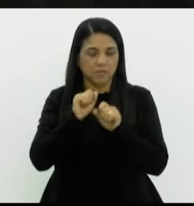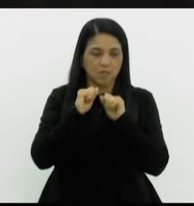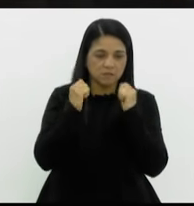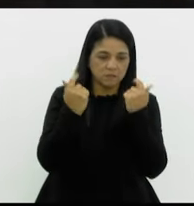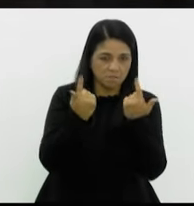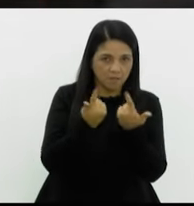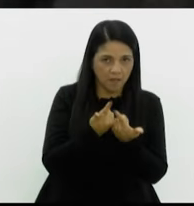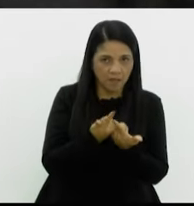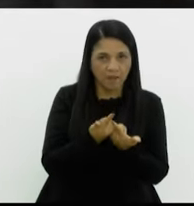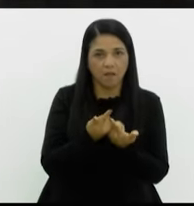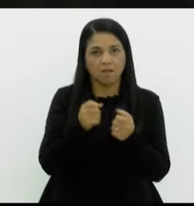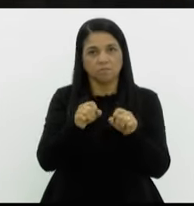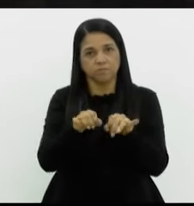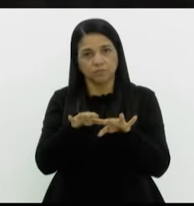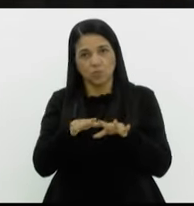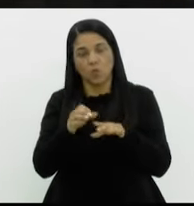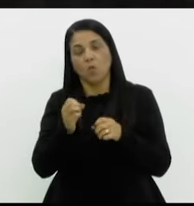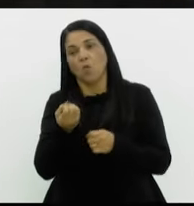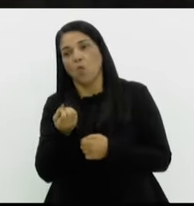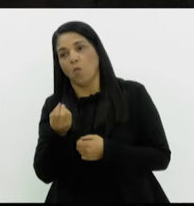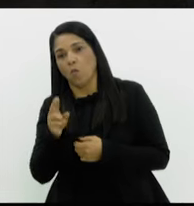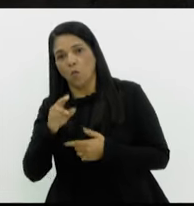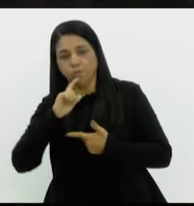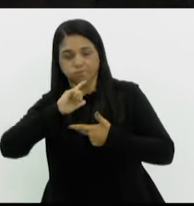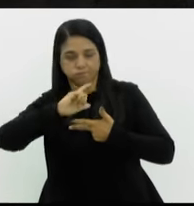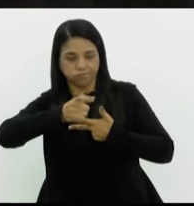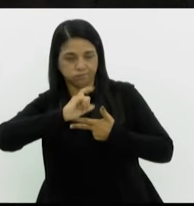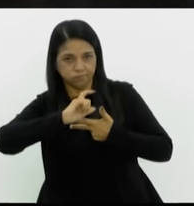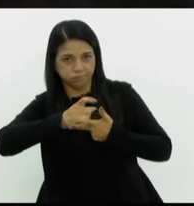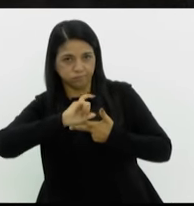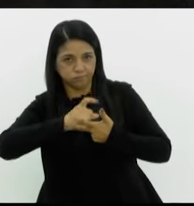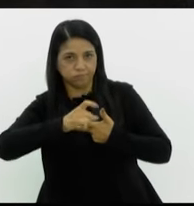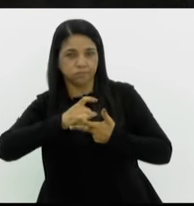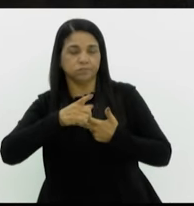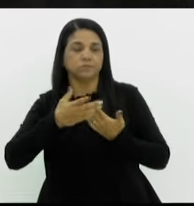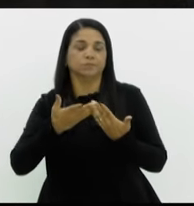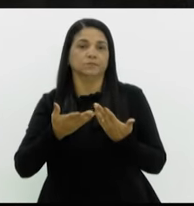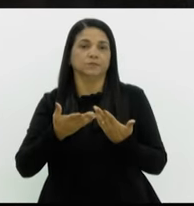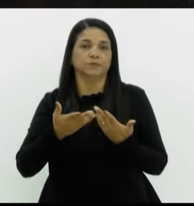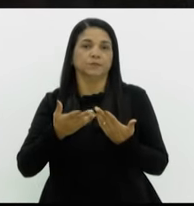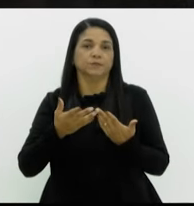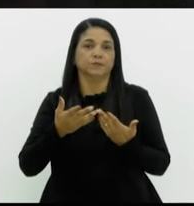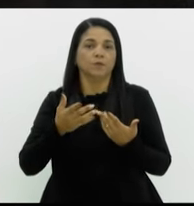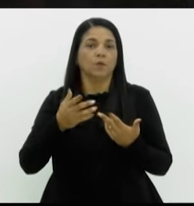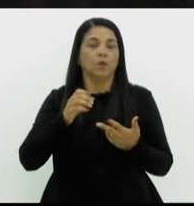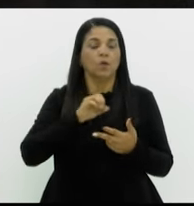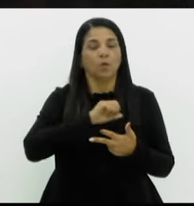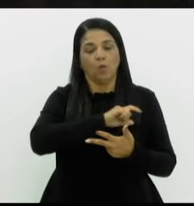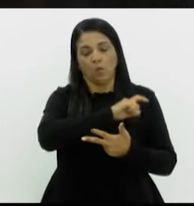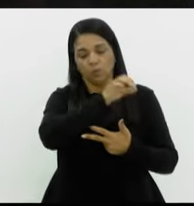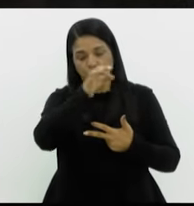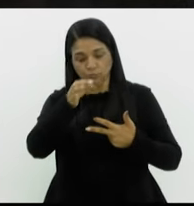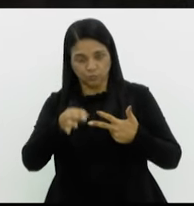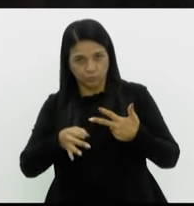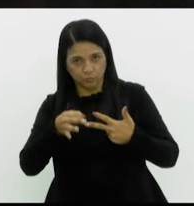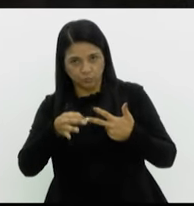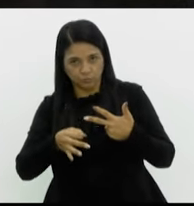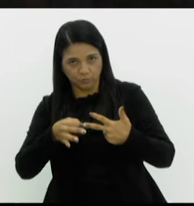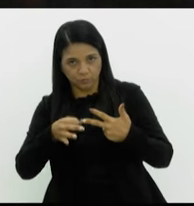Legislativa, quer seja do Poder Executivo, quer seja do Poder Judiciário,